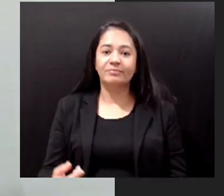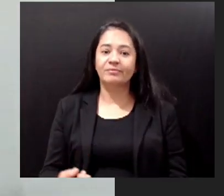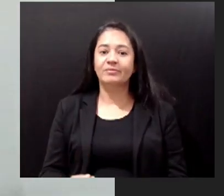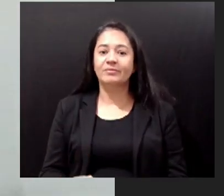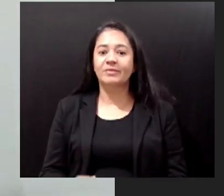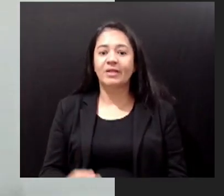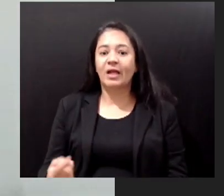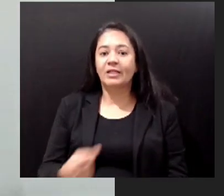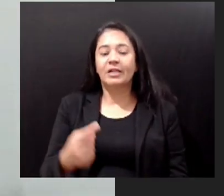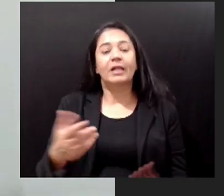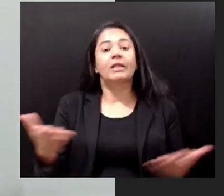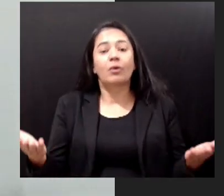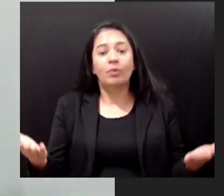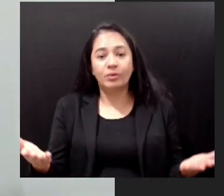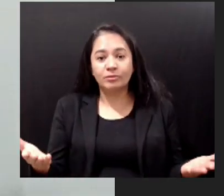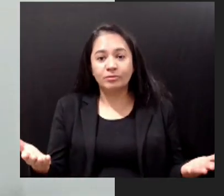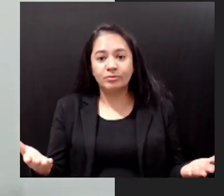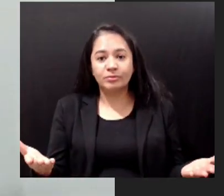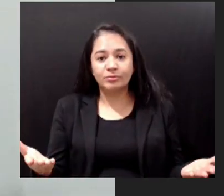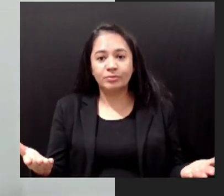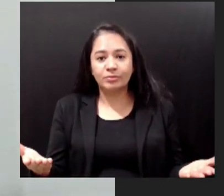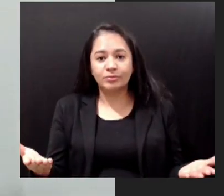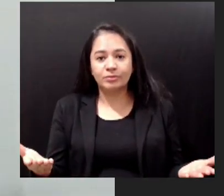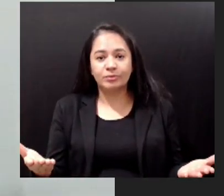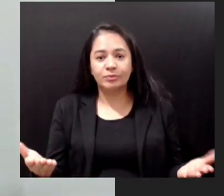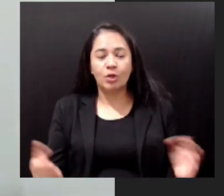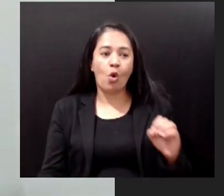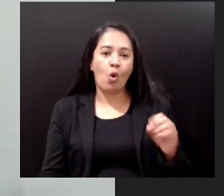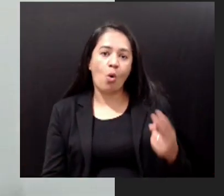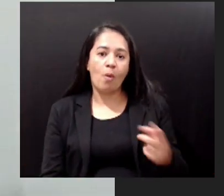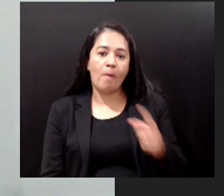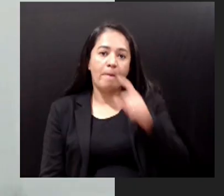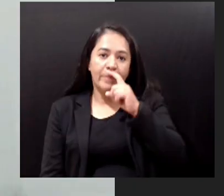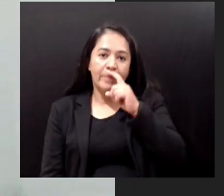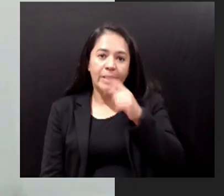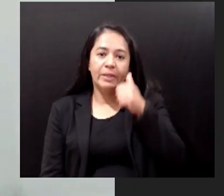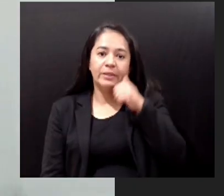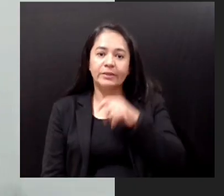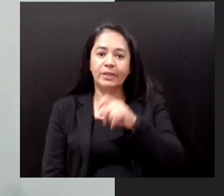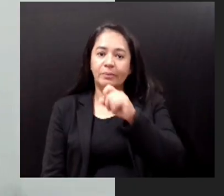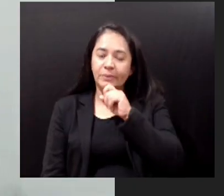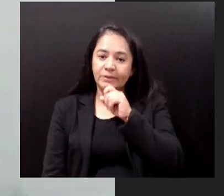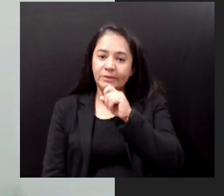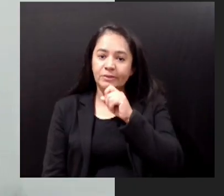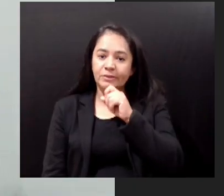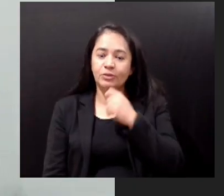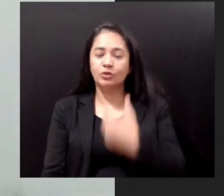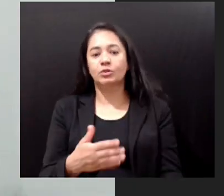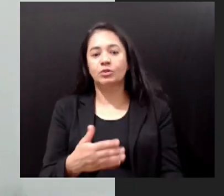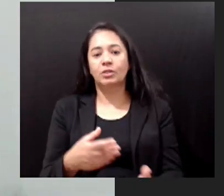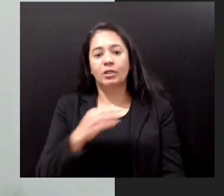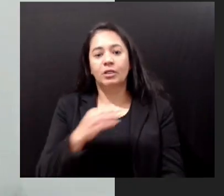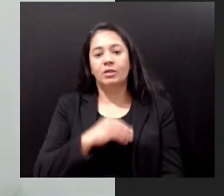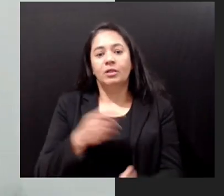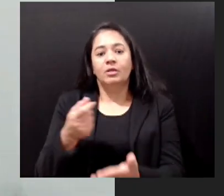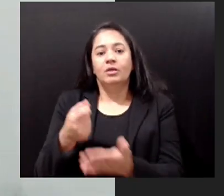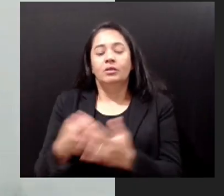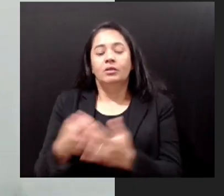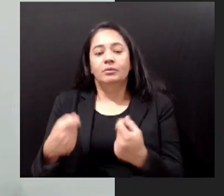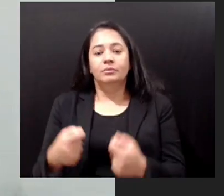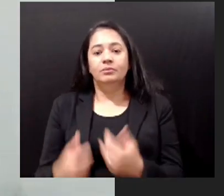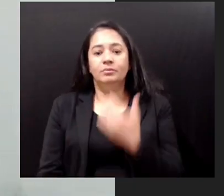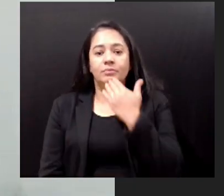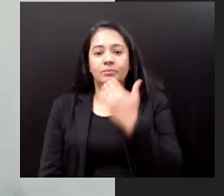quando? Até quando o pai ou a mãe que foi compelido judicialmente ao pagamento da pensão requerer